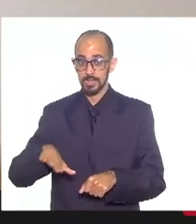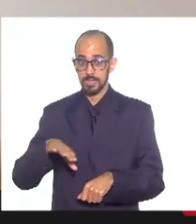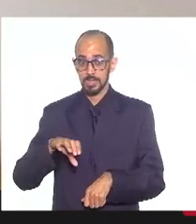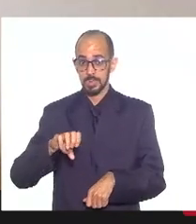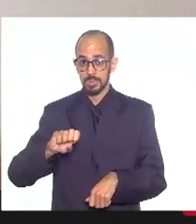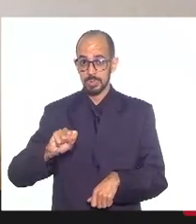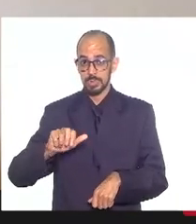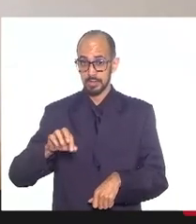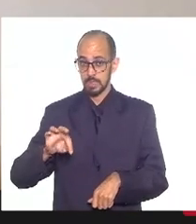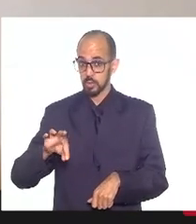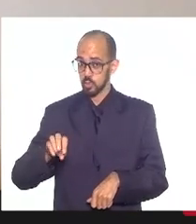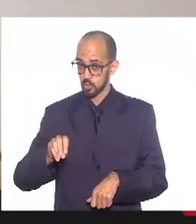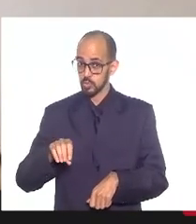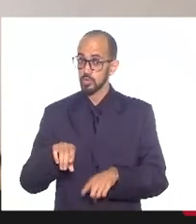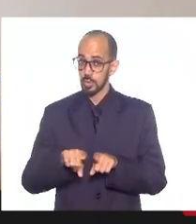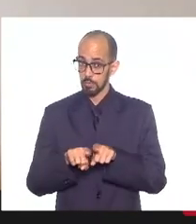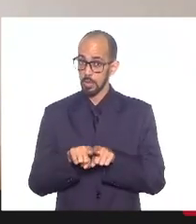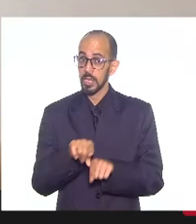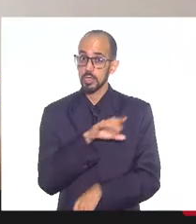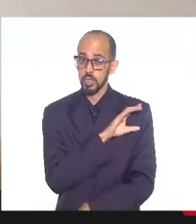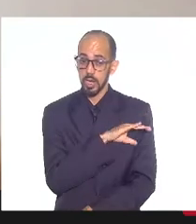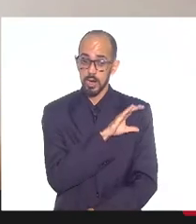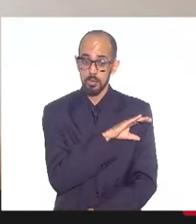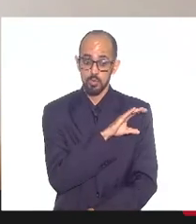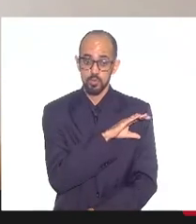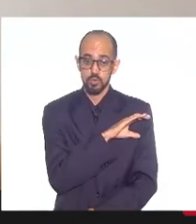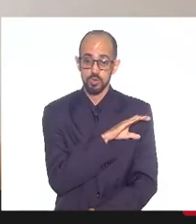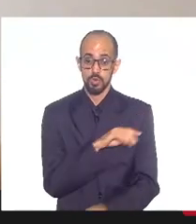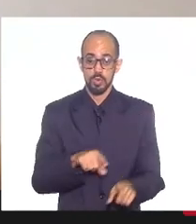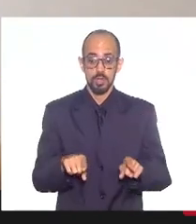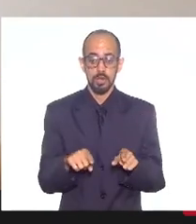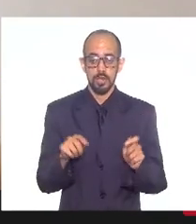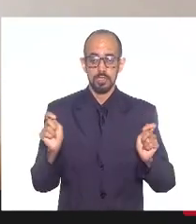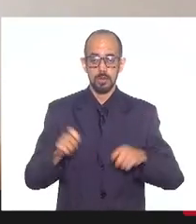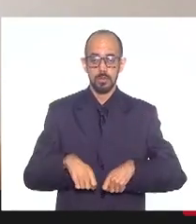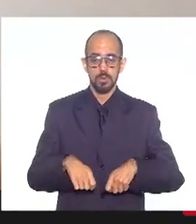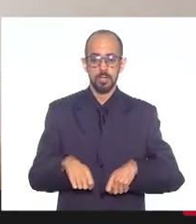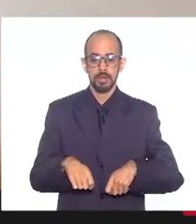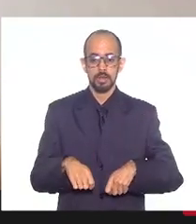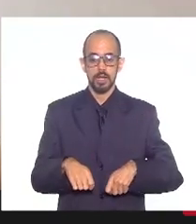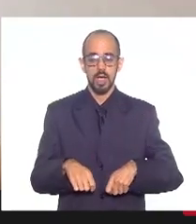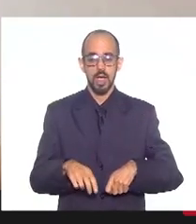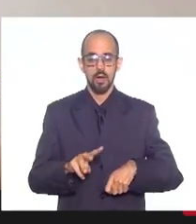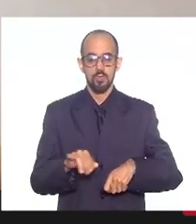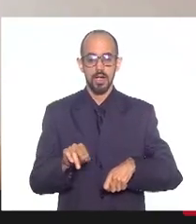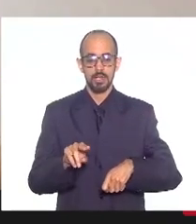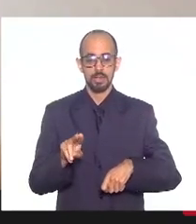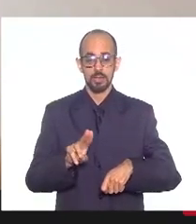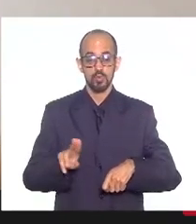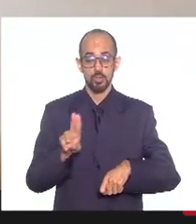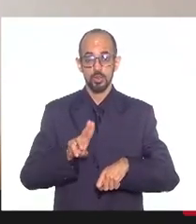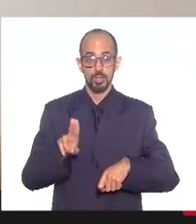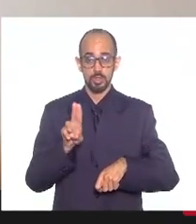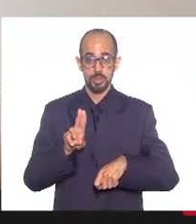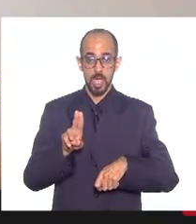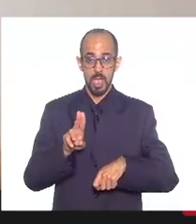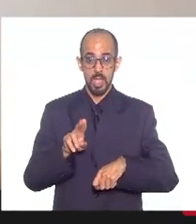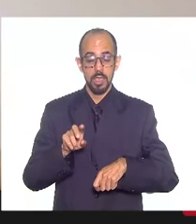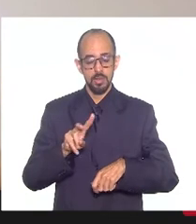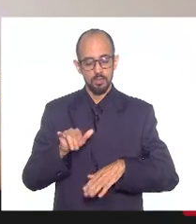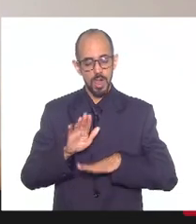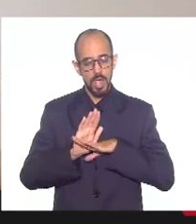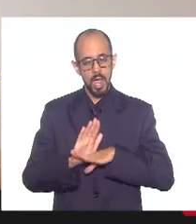Campos. E que esse potencial ele irá se realizar e irá fomentar